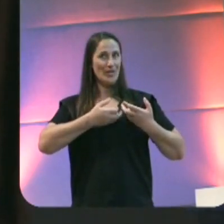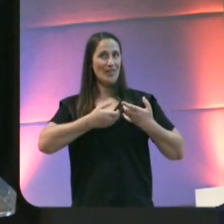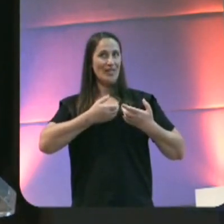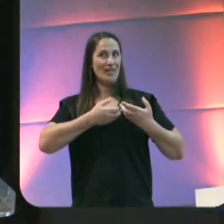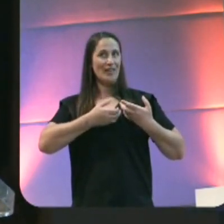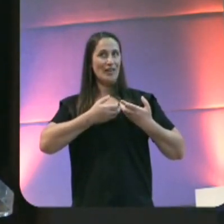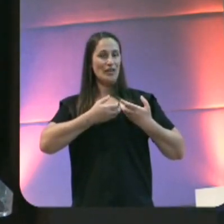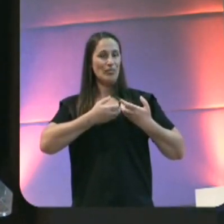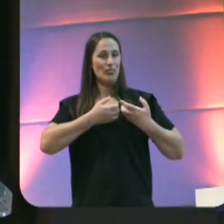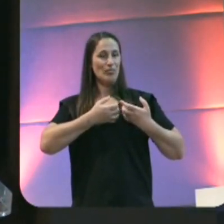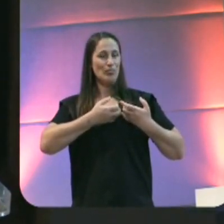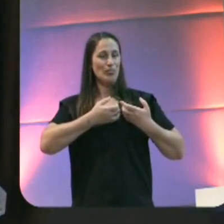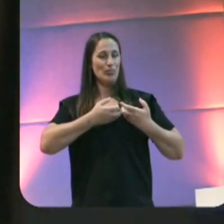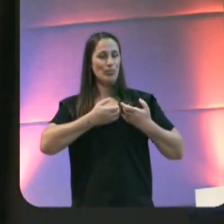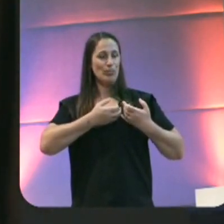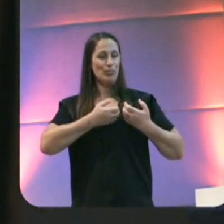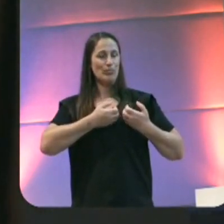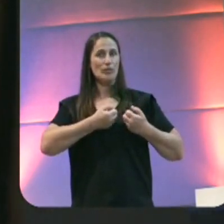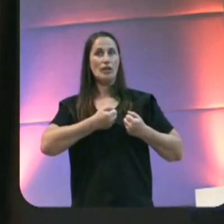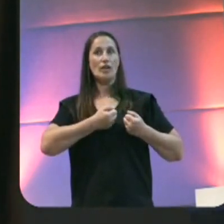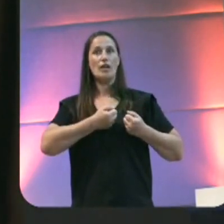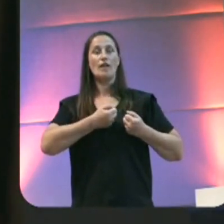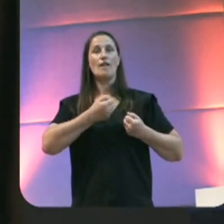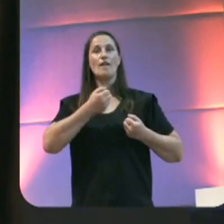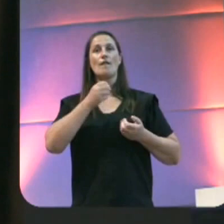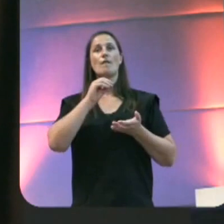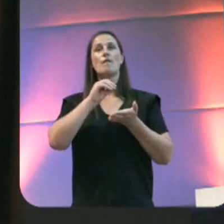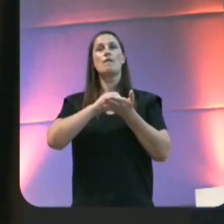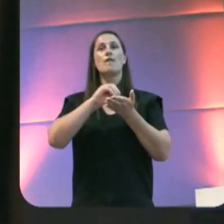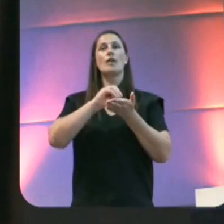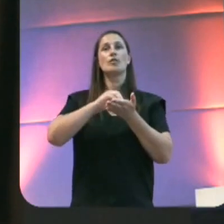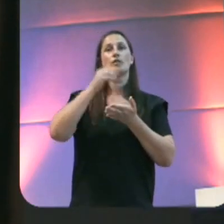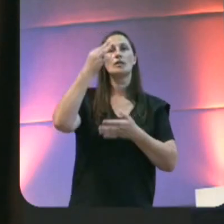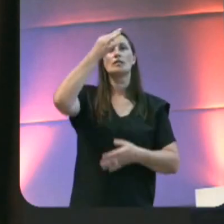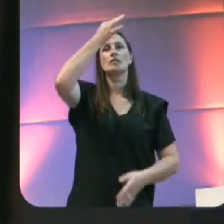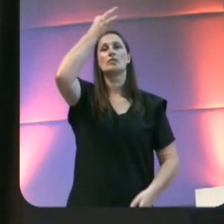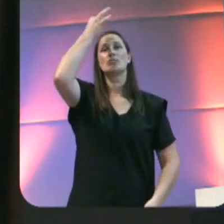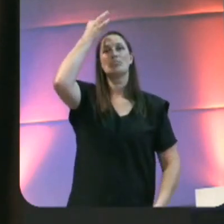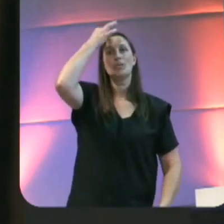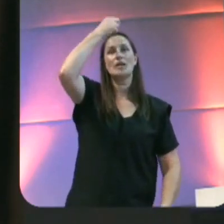está faltando o óleo do Espírito Santo na nossa vida.